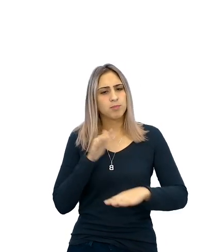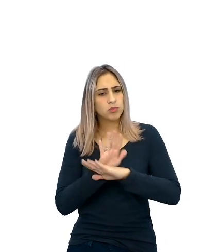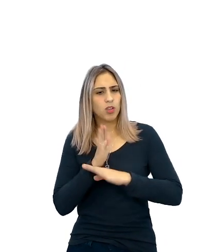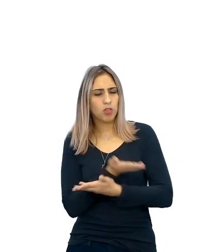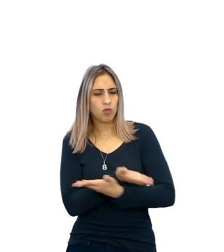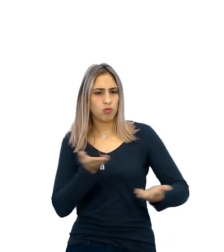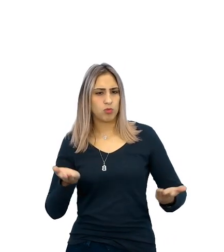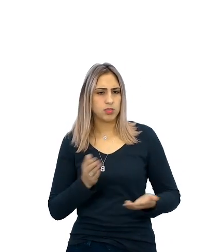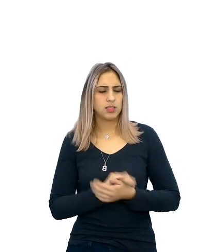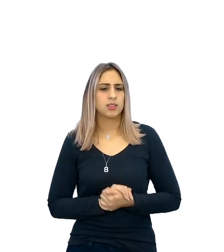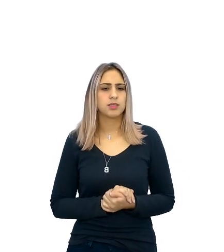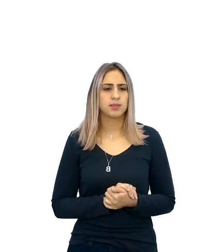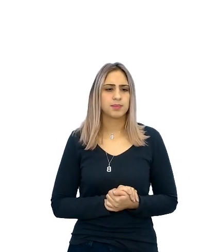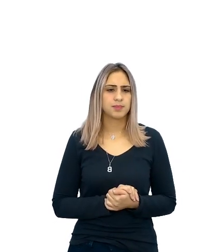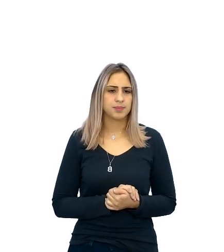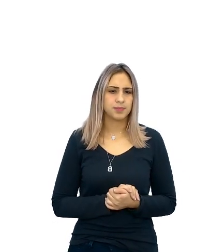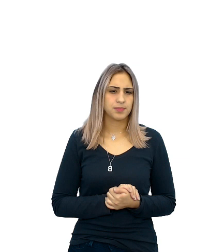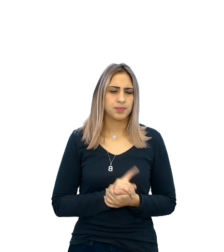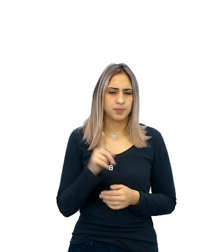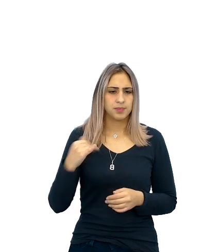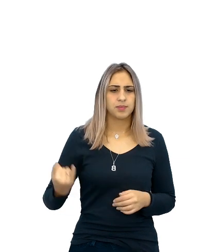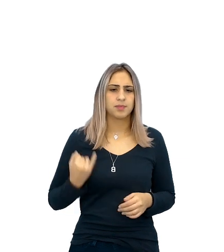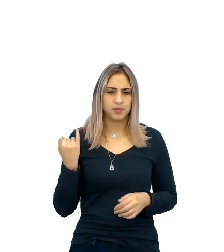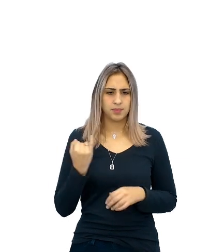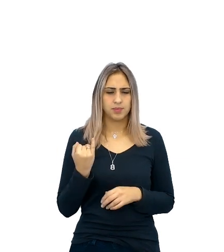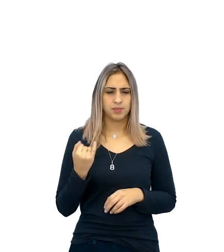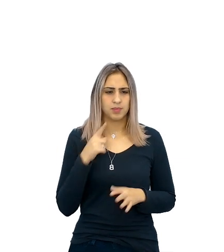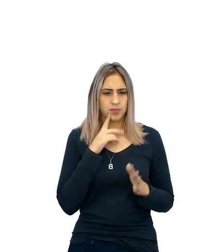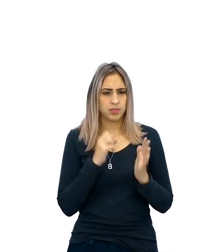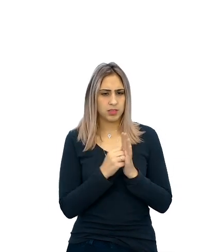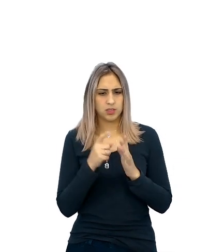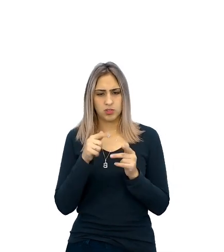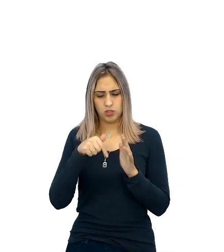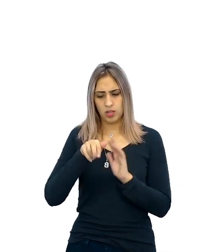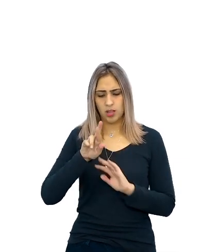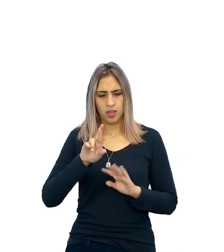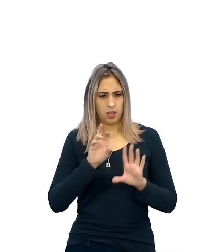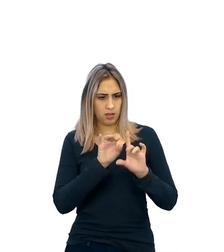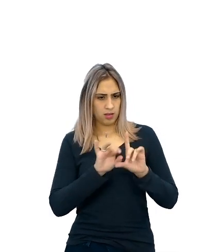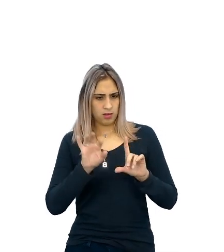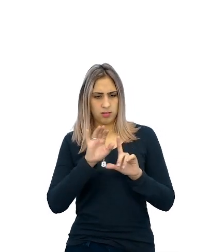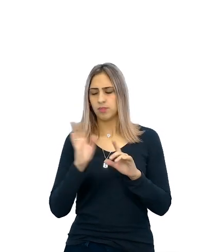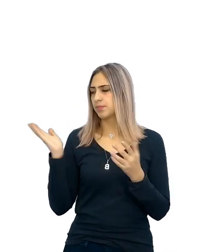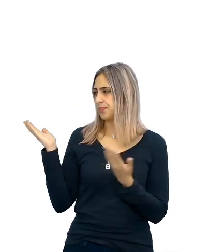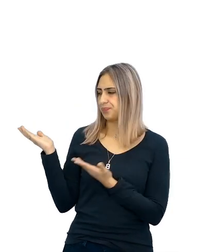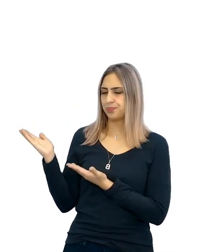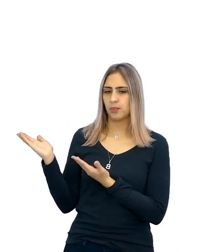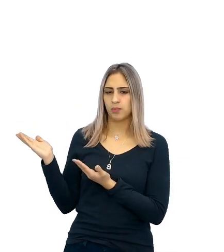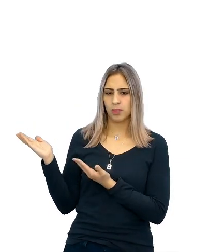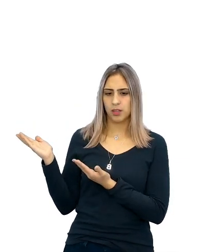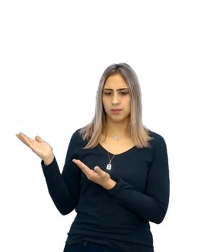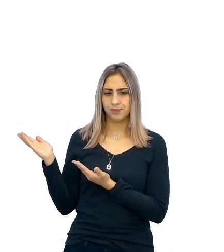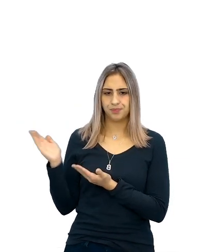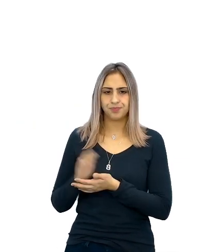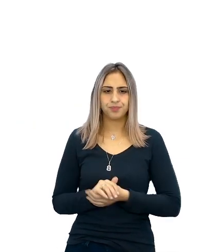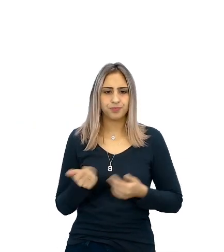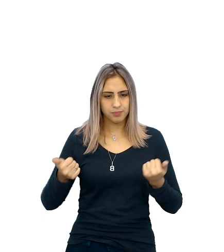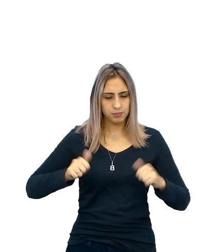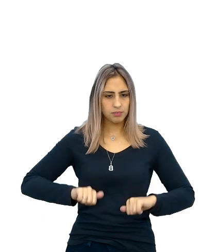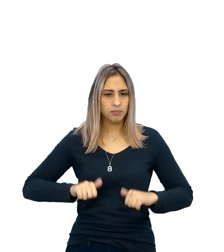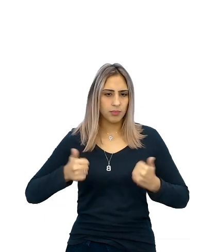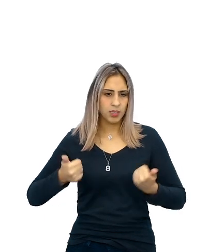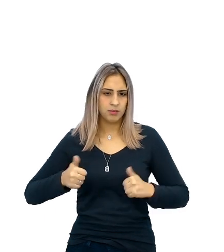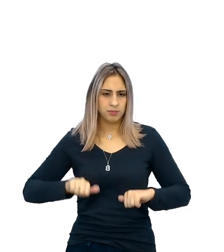colaborado com vocês. Portanto, é importante que acessem a esse QR Code e façam a sua avaliação deste,